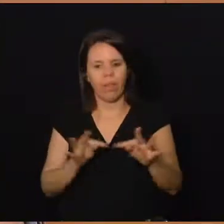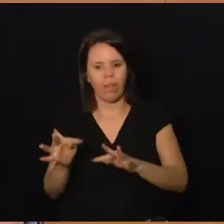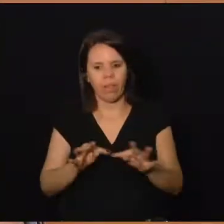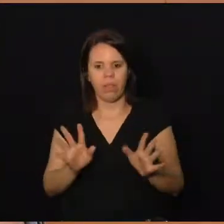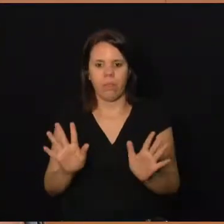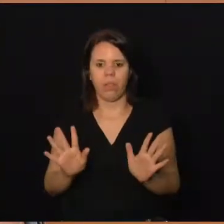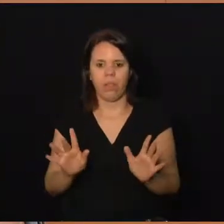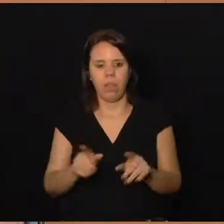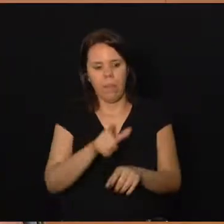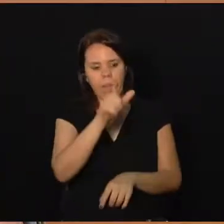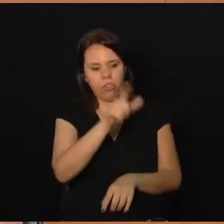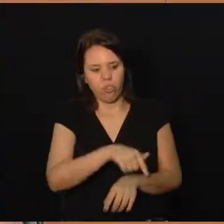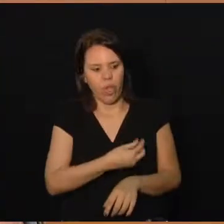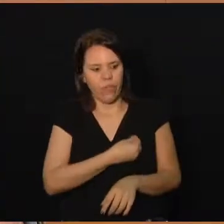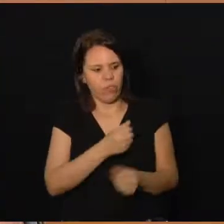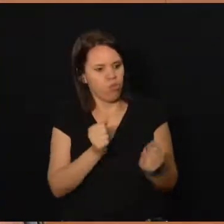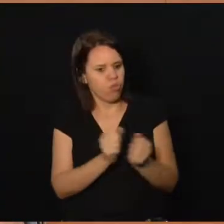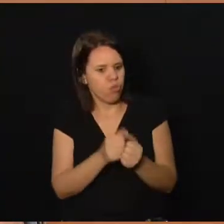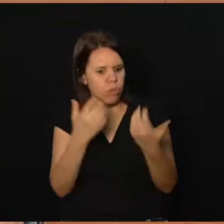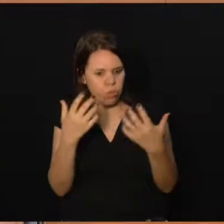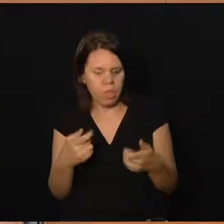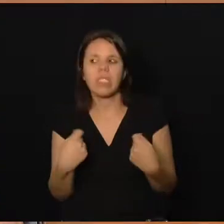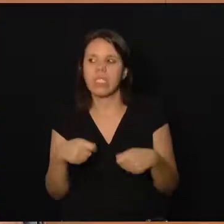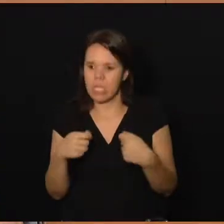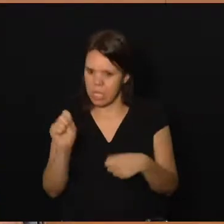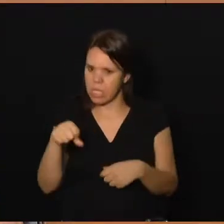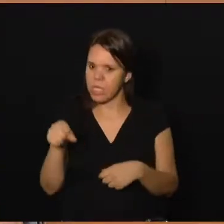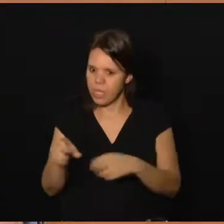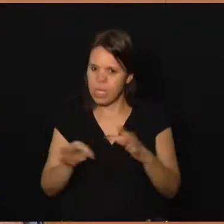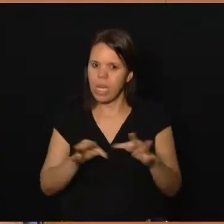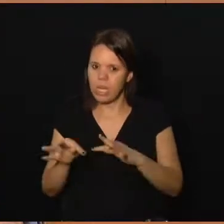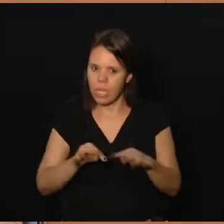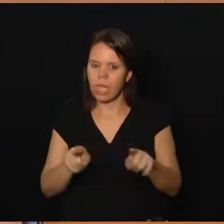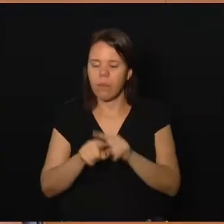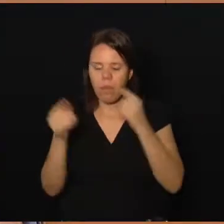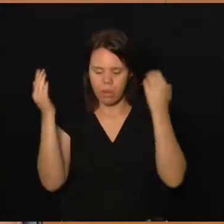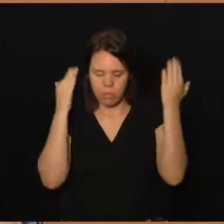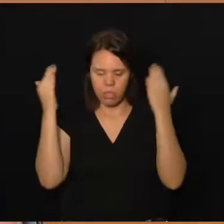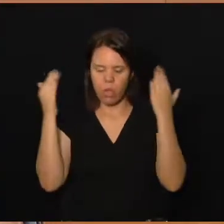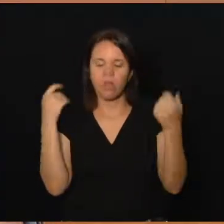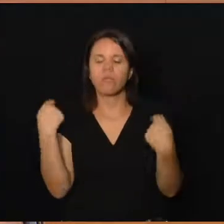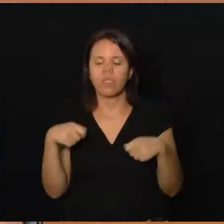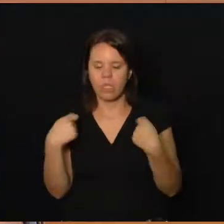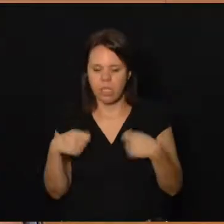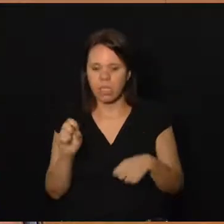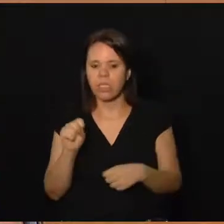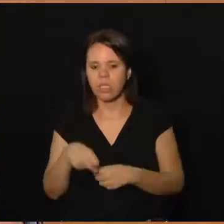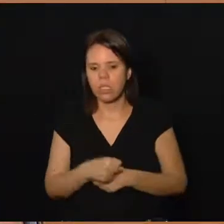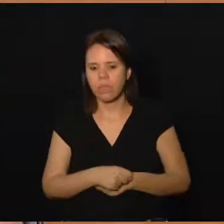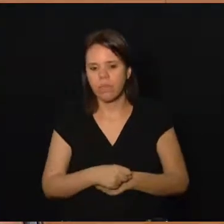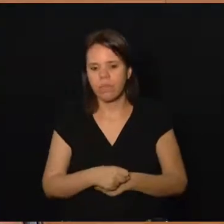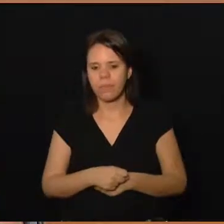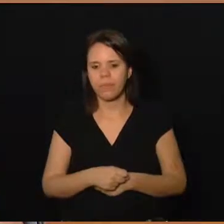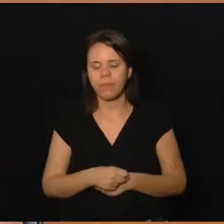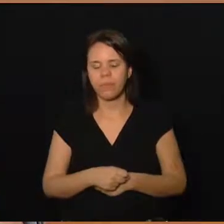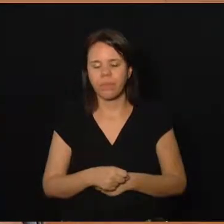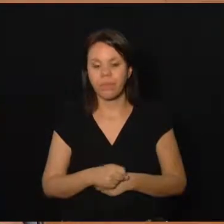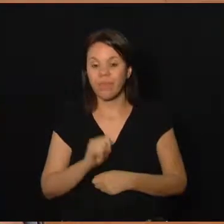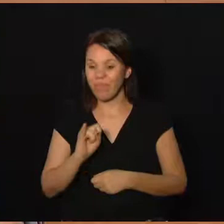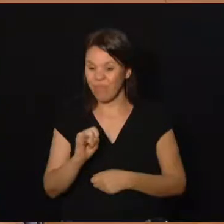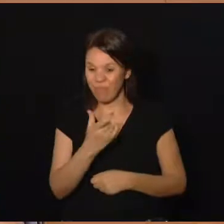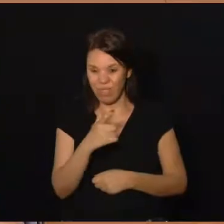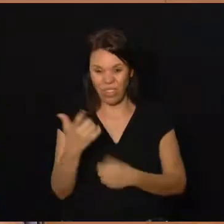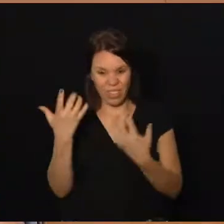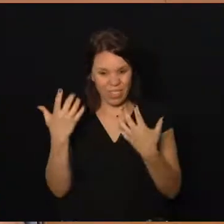se tratar. Quem convive junto também tem que se tratar. E se não se tratar, como eu estou falando aqui, né, de